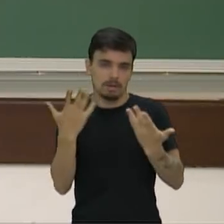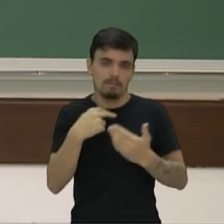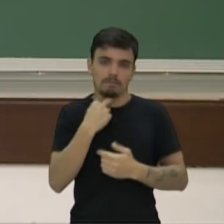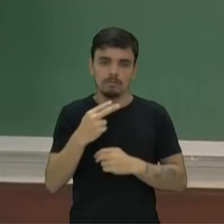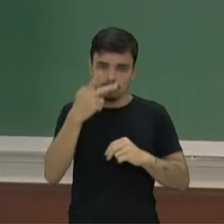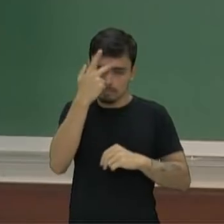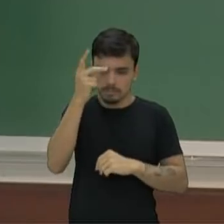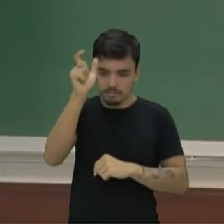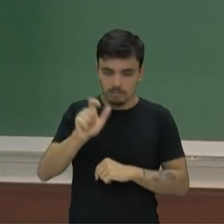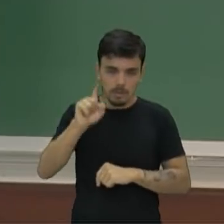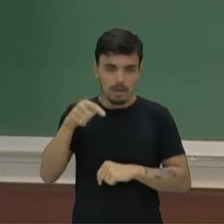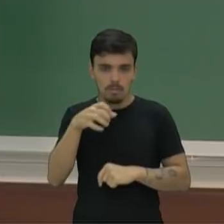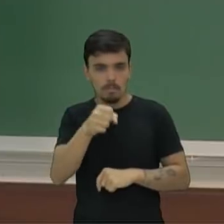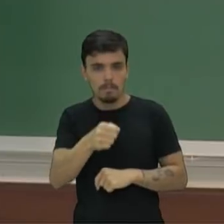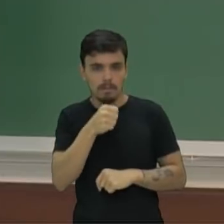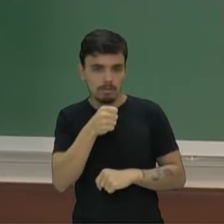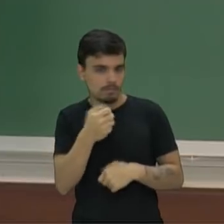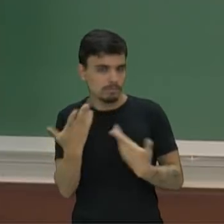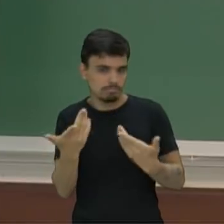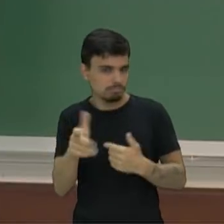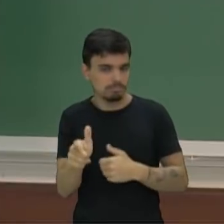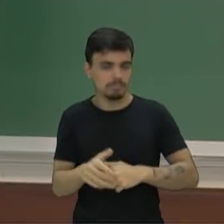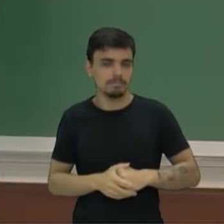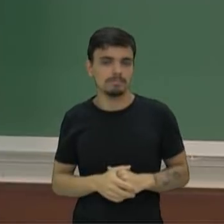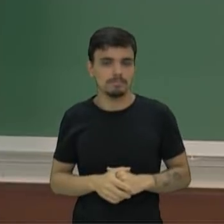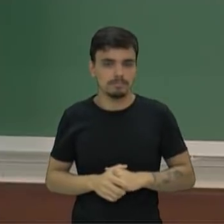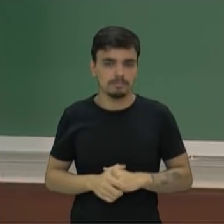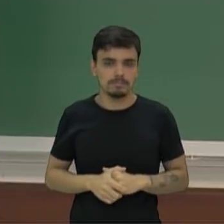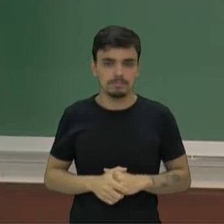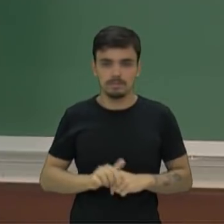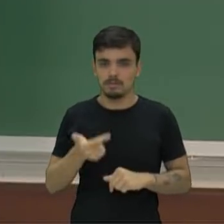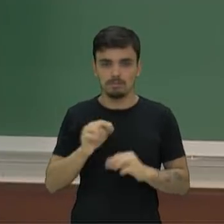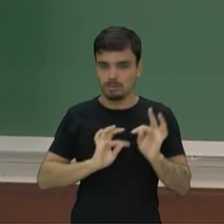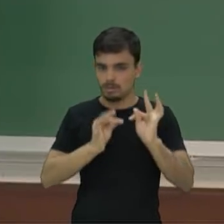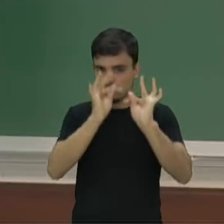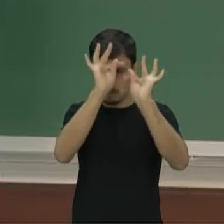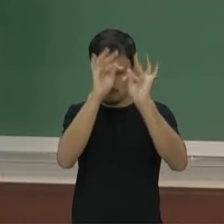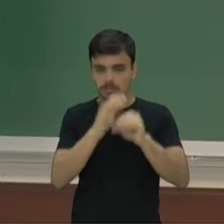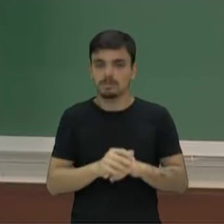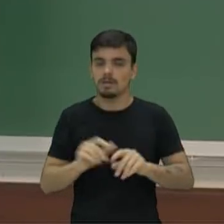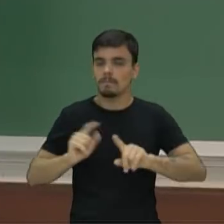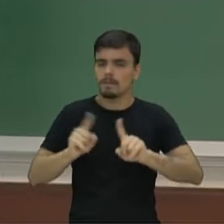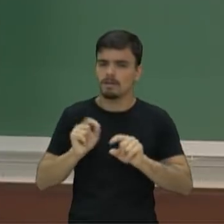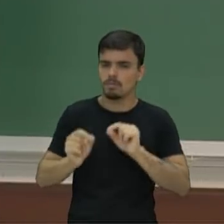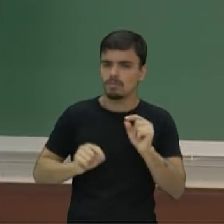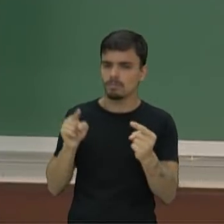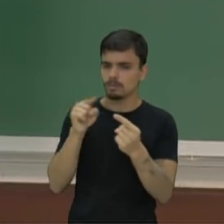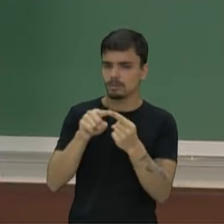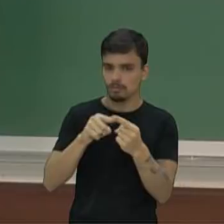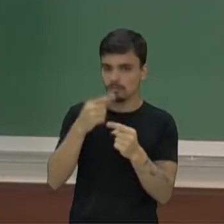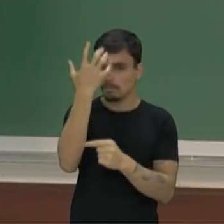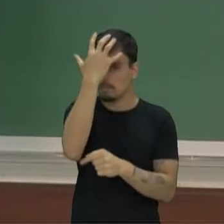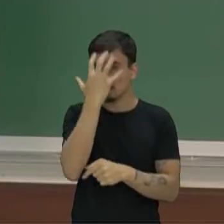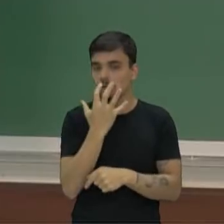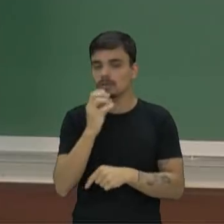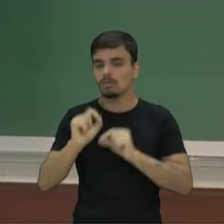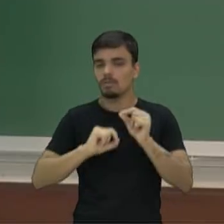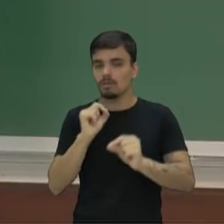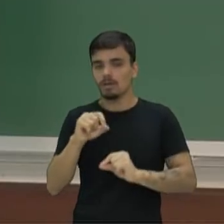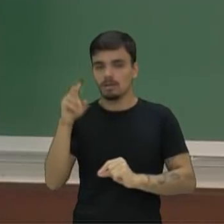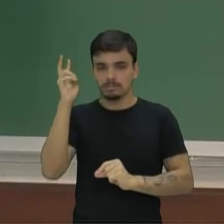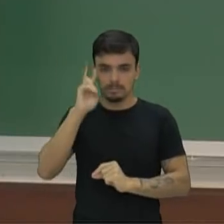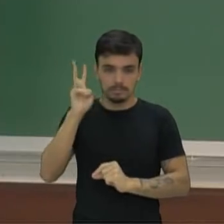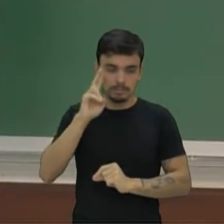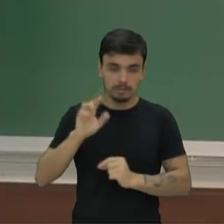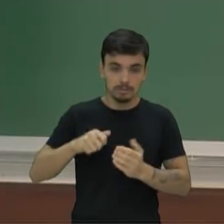da pessoa, não tem nenhum microfone aqui não. Não existe essa tecnologia. A função das máscaras, que está mais